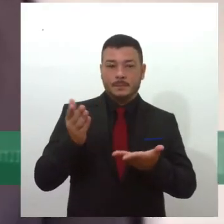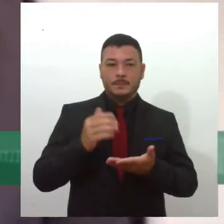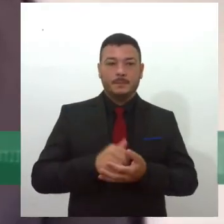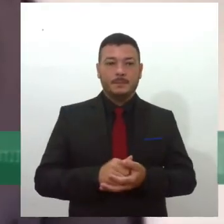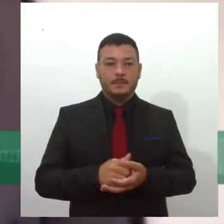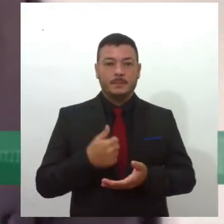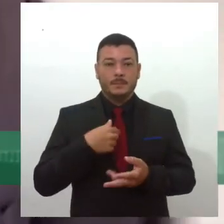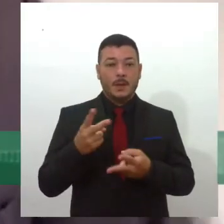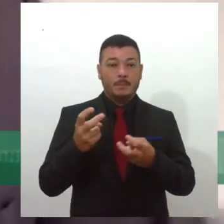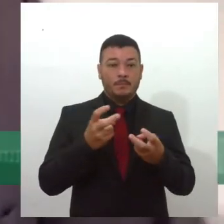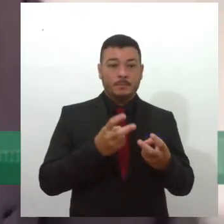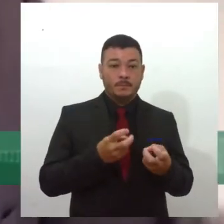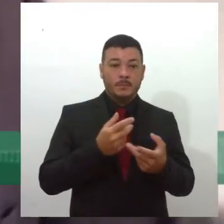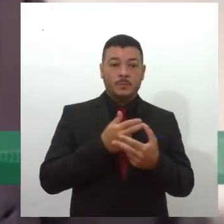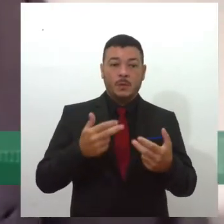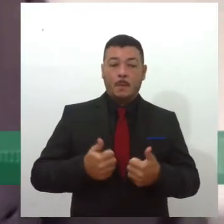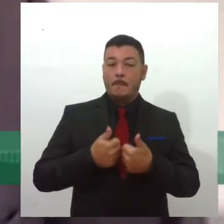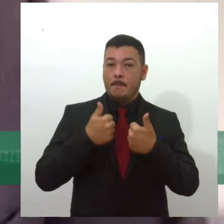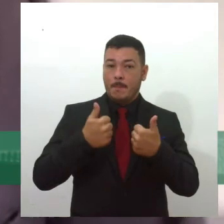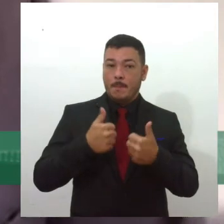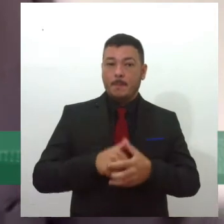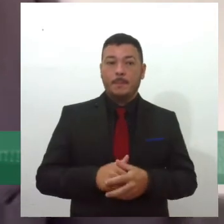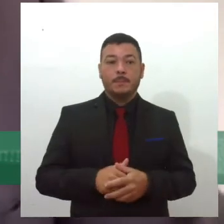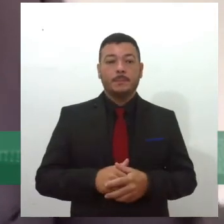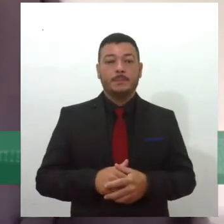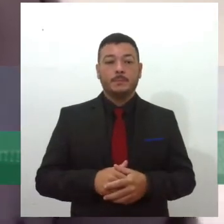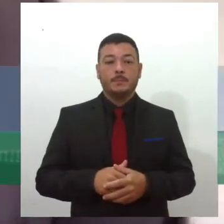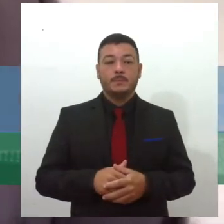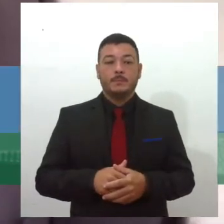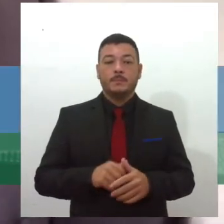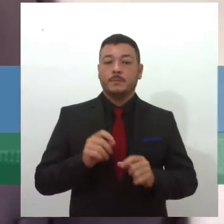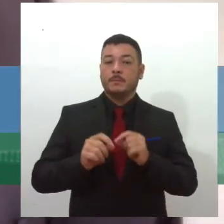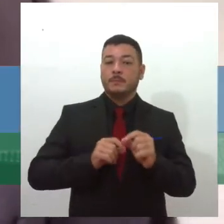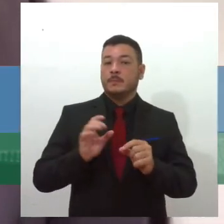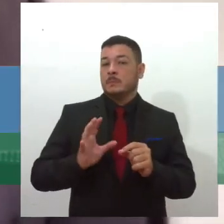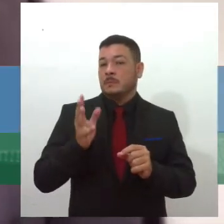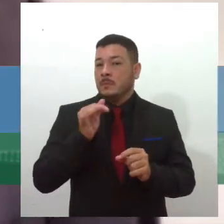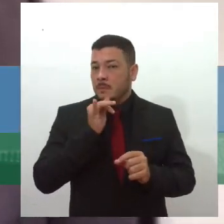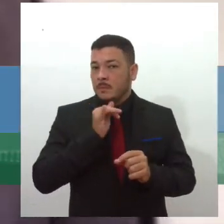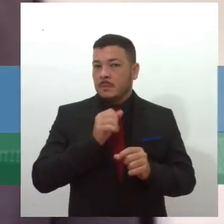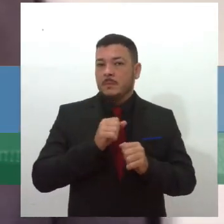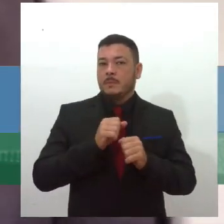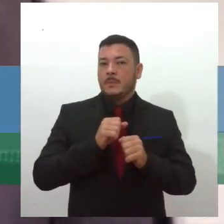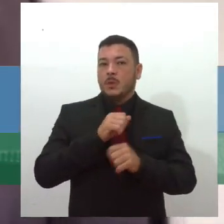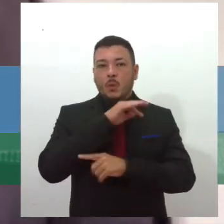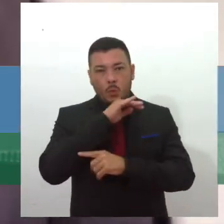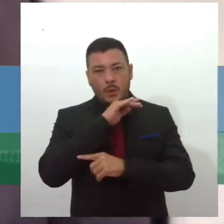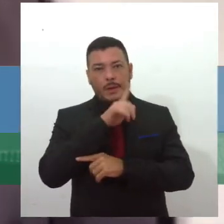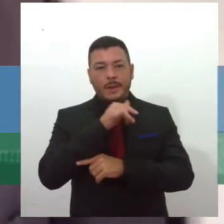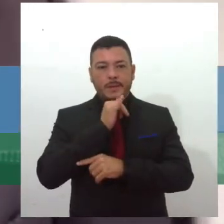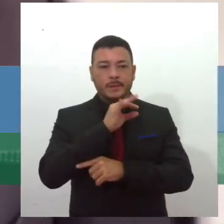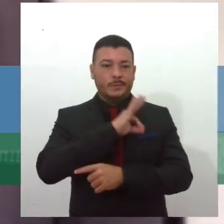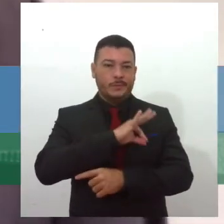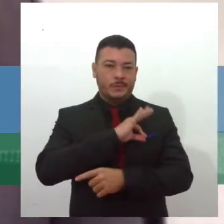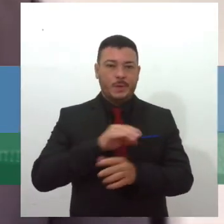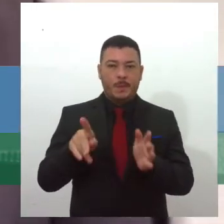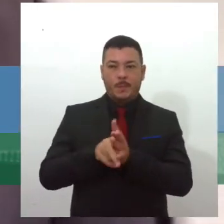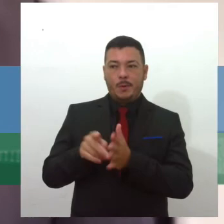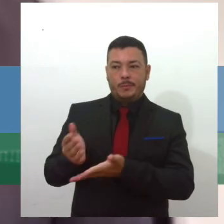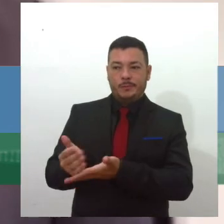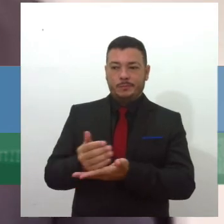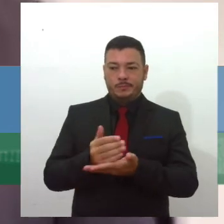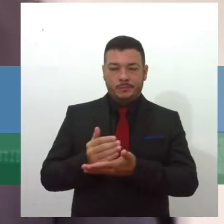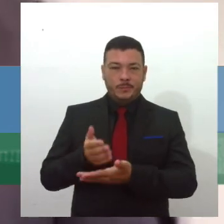só vejo como positivo. O que teria de negativo é uma renda menor para os cofres públicos, mas